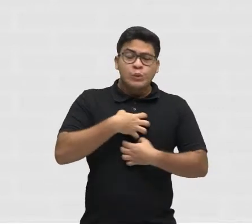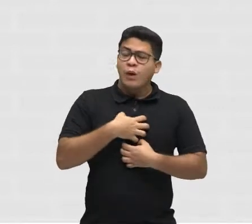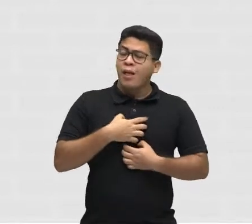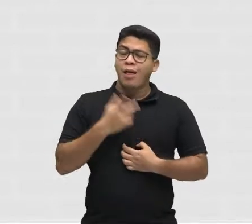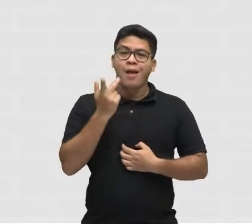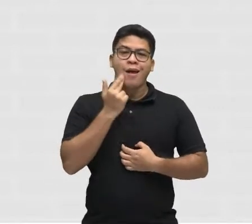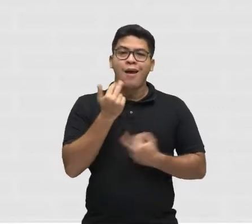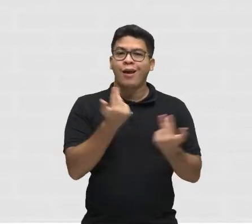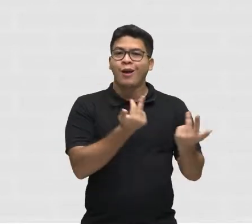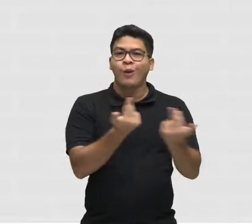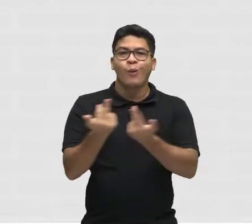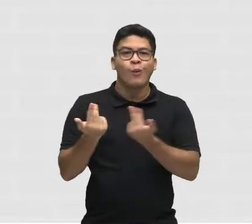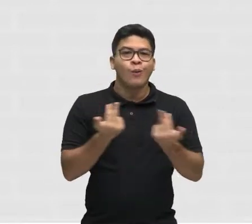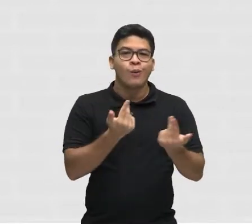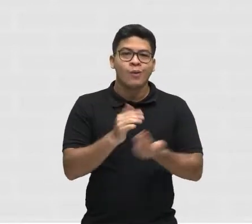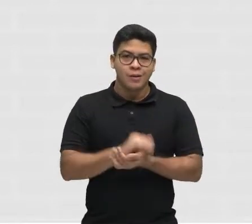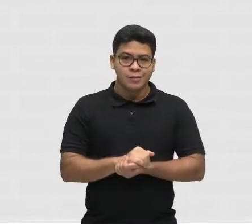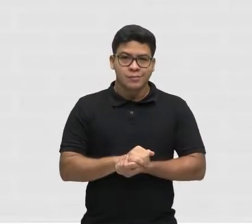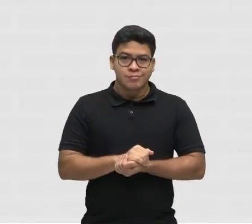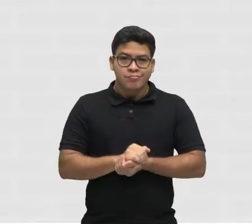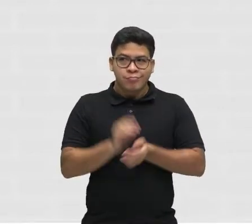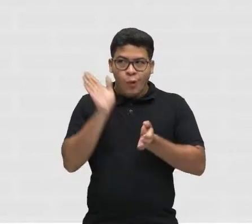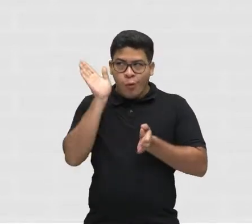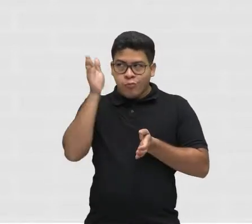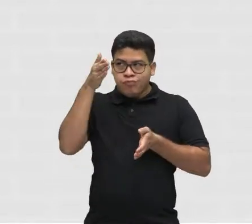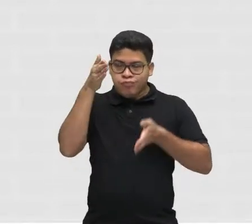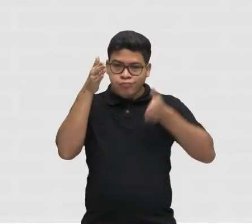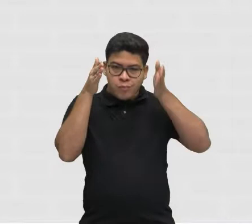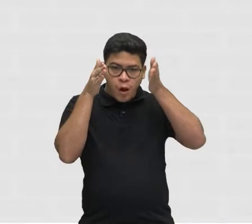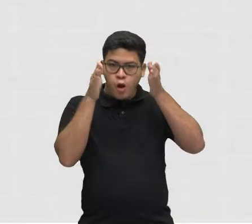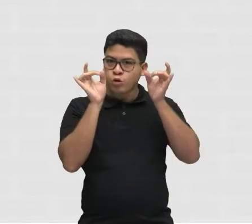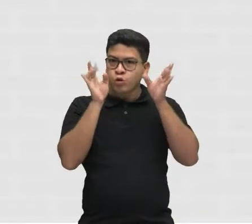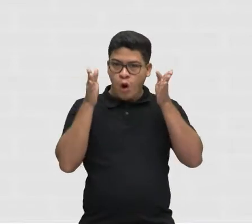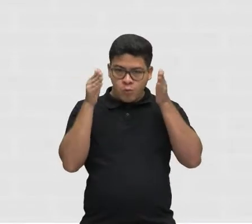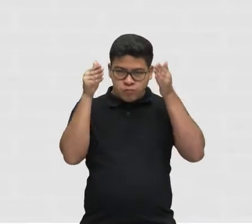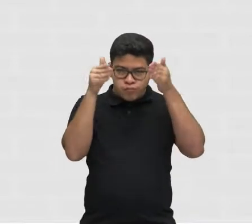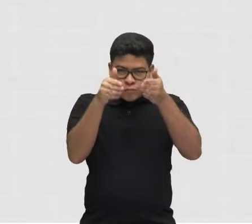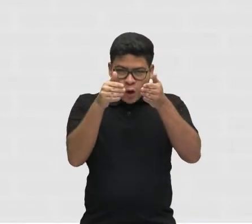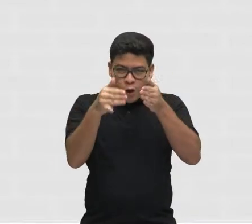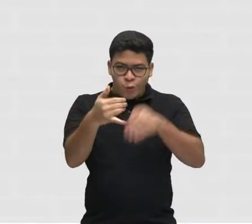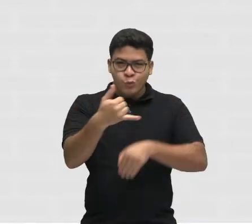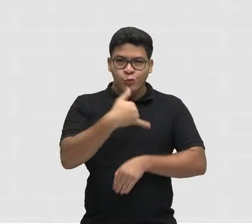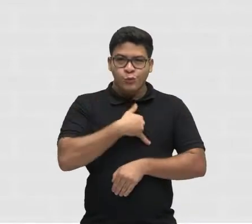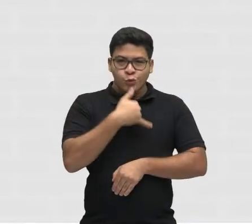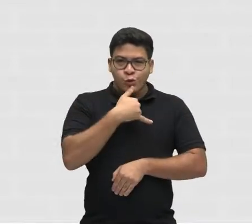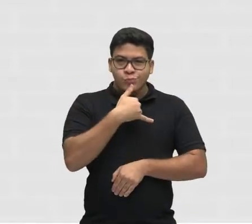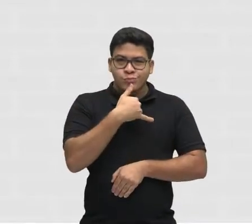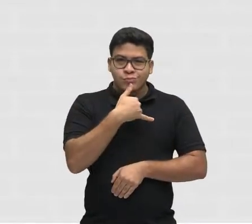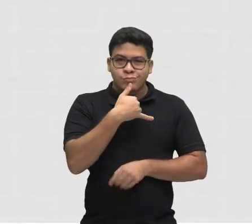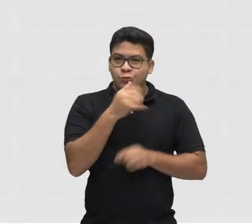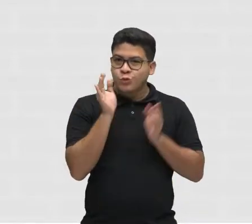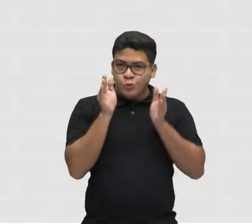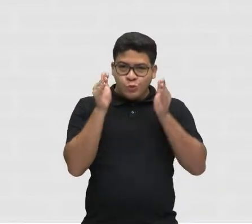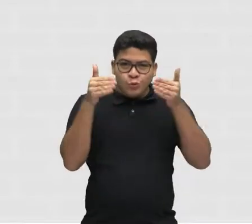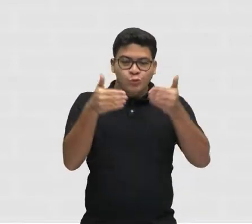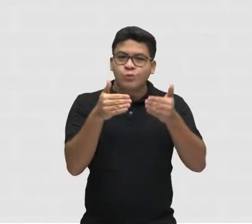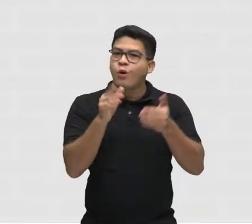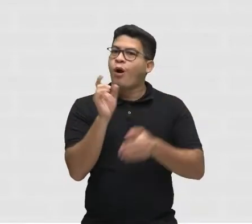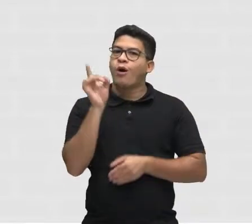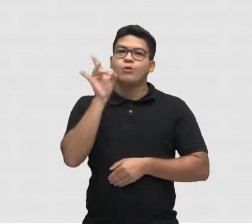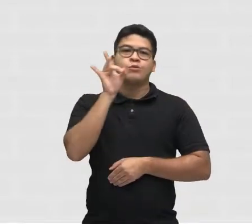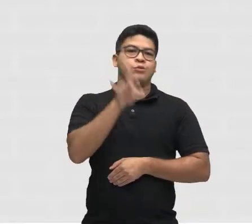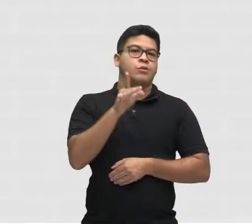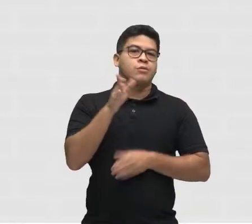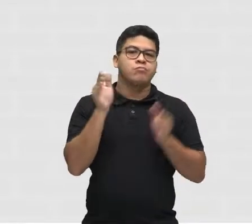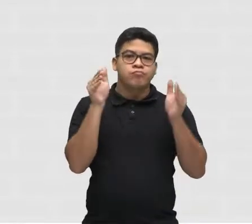gente não consegue mais olhar o que tem além disso, a gente só enxerga ele. E é preocupante quando só se enxerga o sofrimento, porque